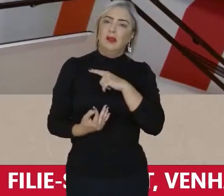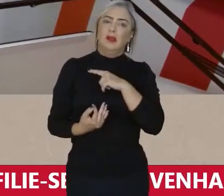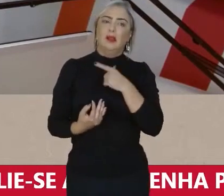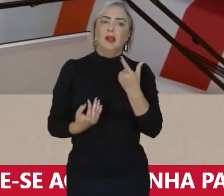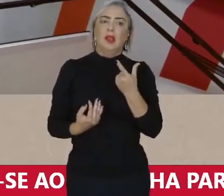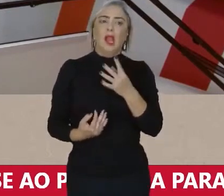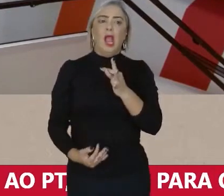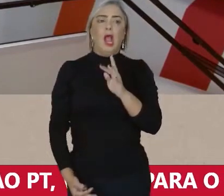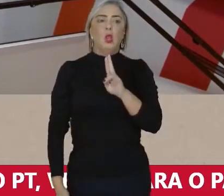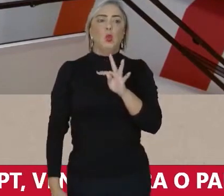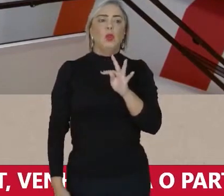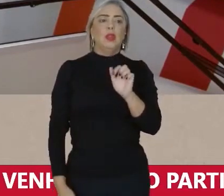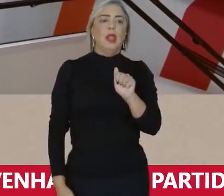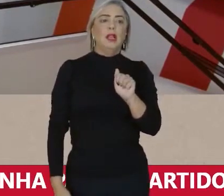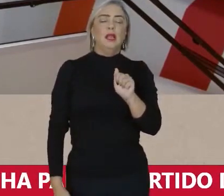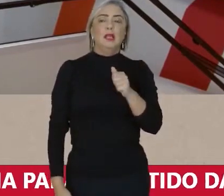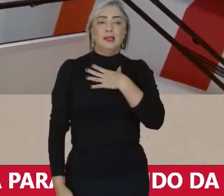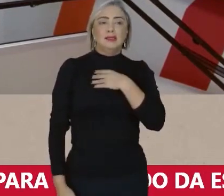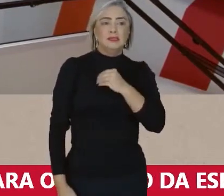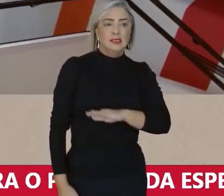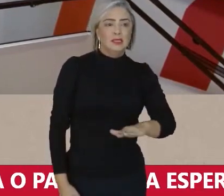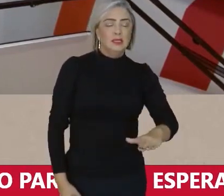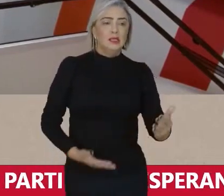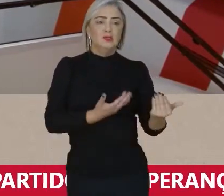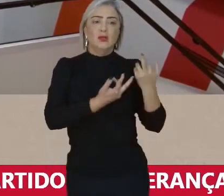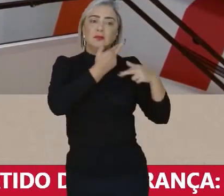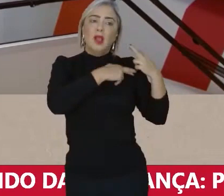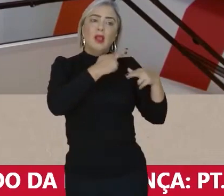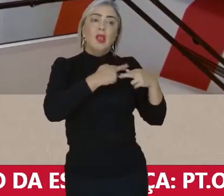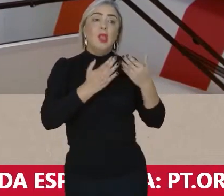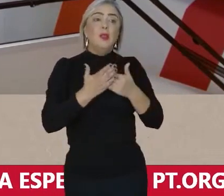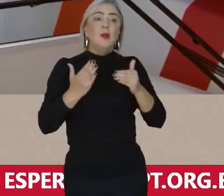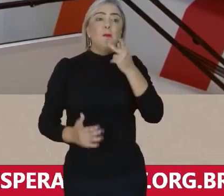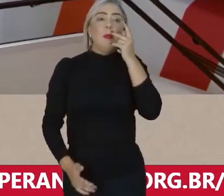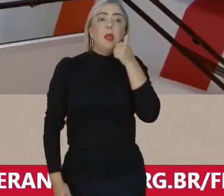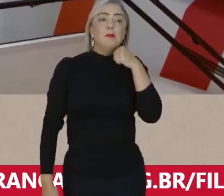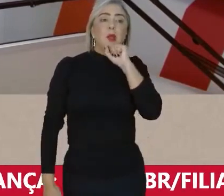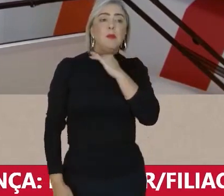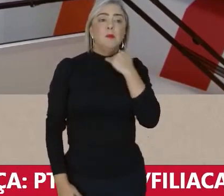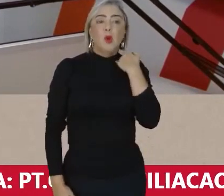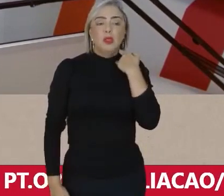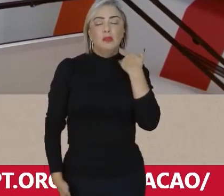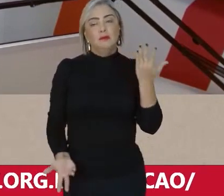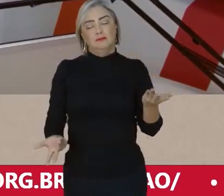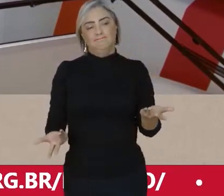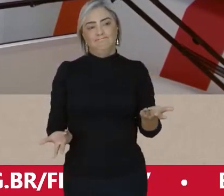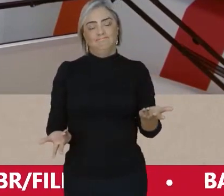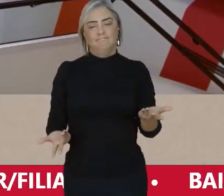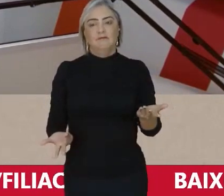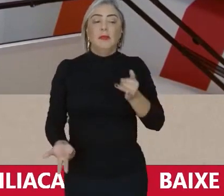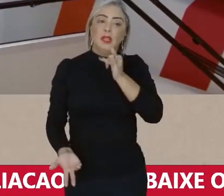a tutela das pessoas, das crianças, adolescentes criadas, tornadas órfãs pela pandemia,